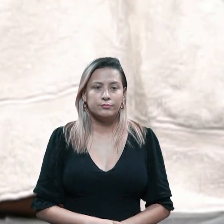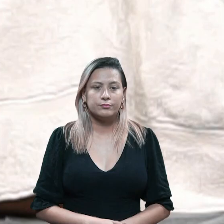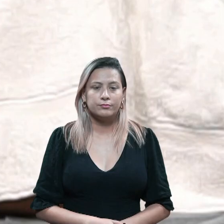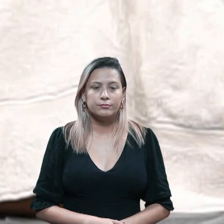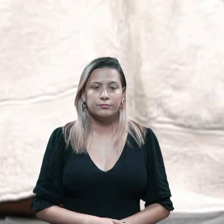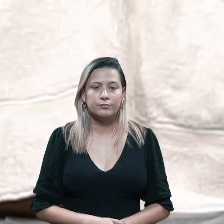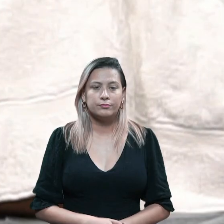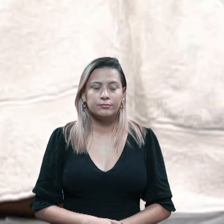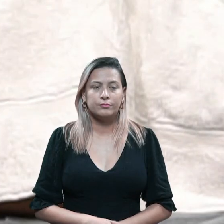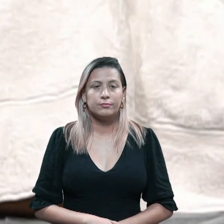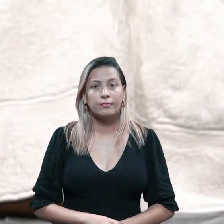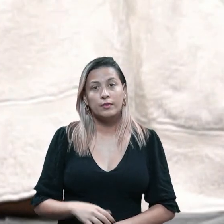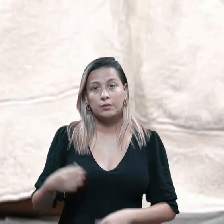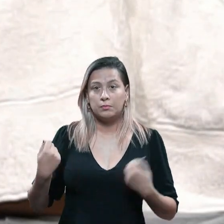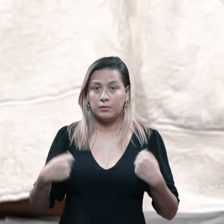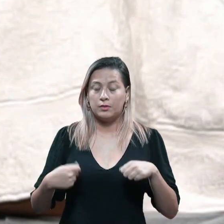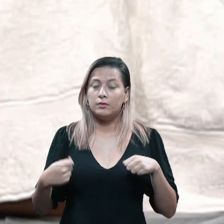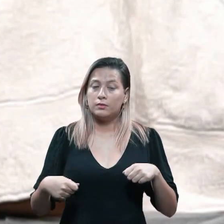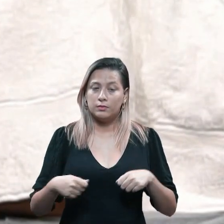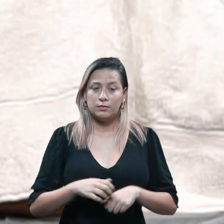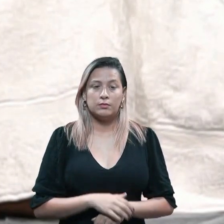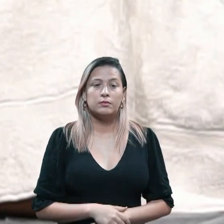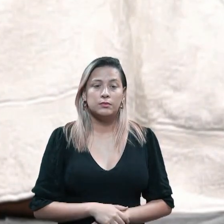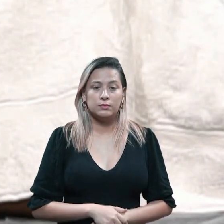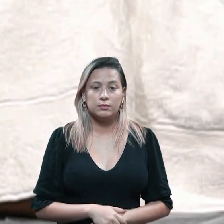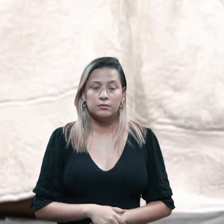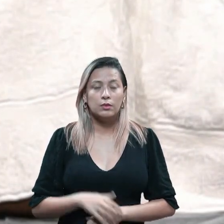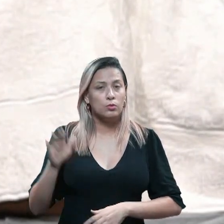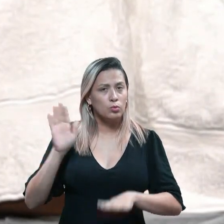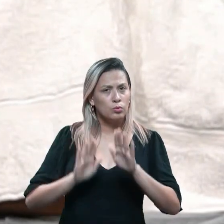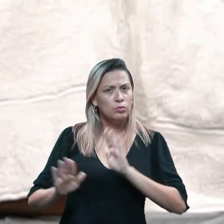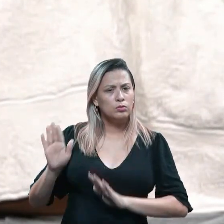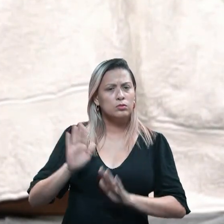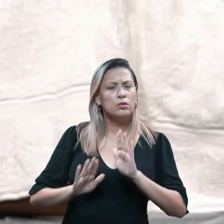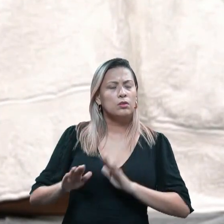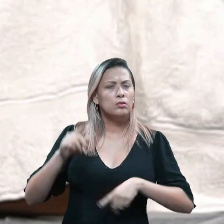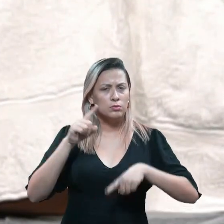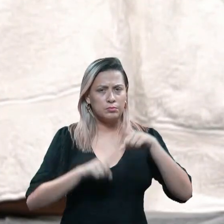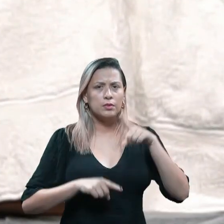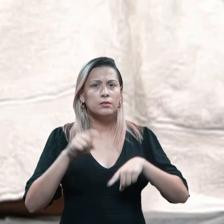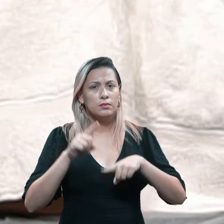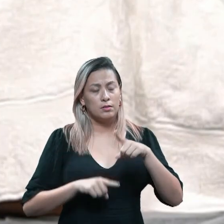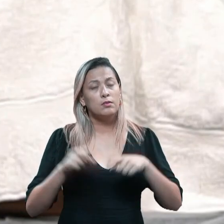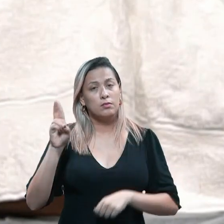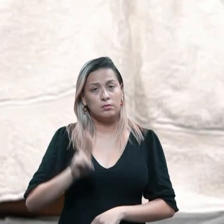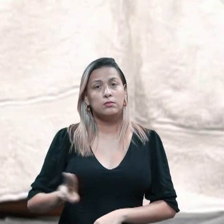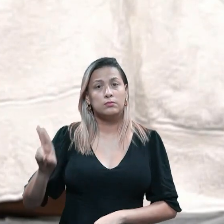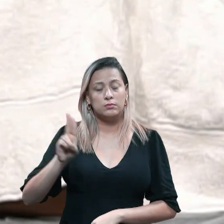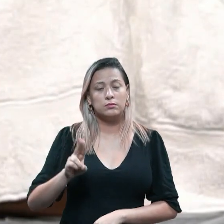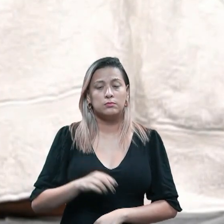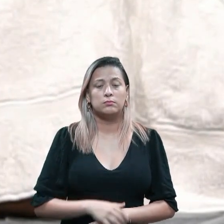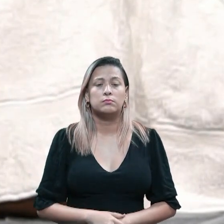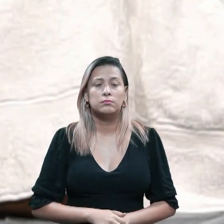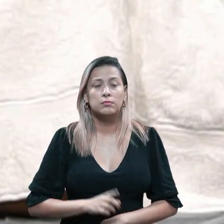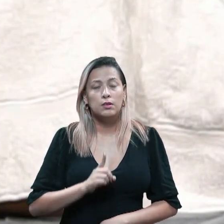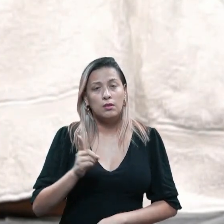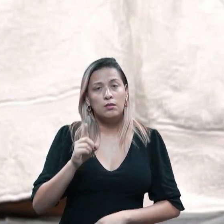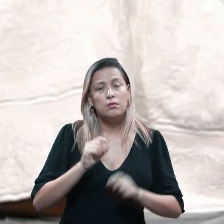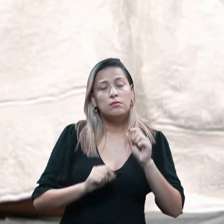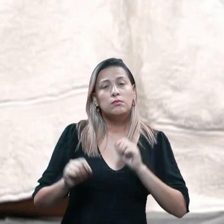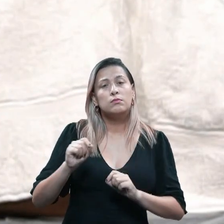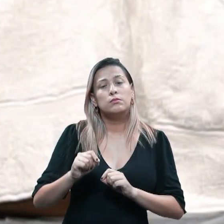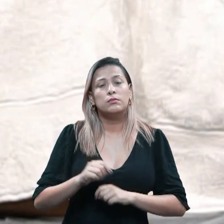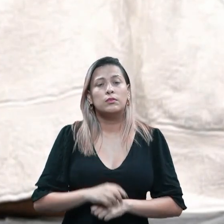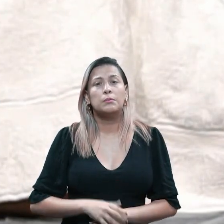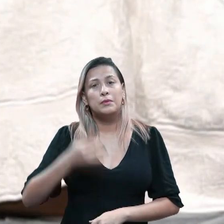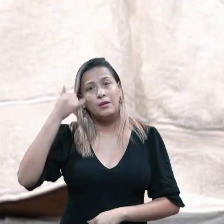Então, a gente precisa ter muito cuidado com o produto que a gente está utilizando para que ele não se